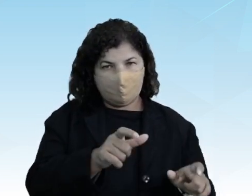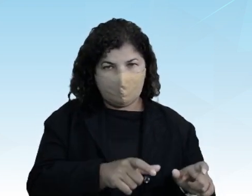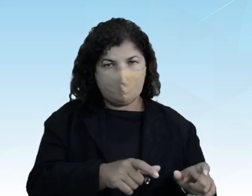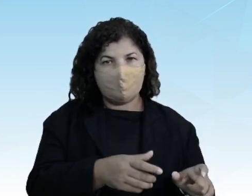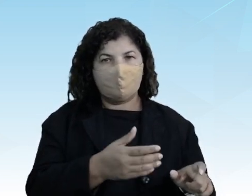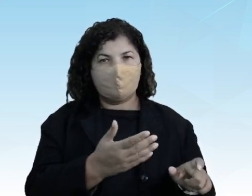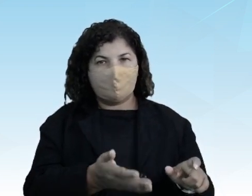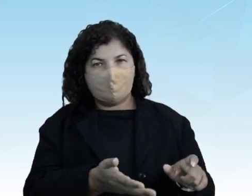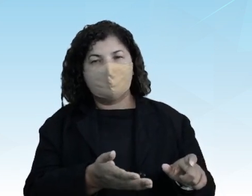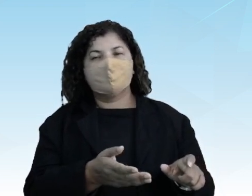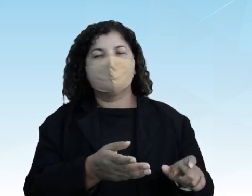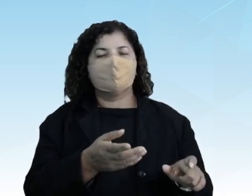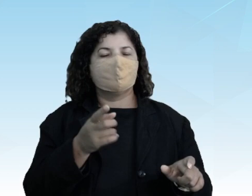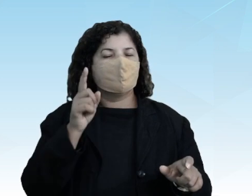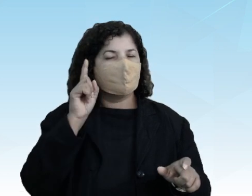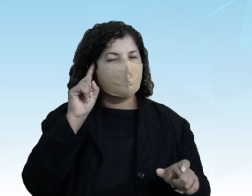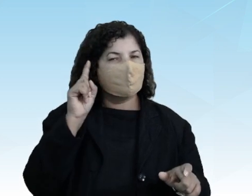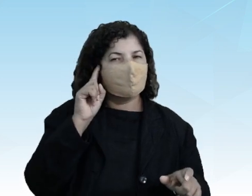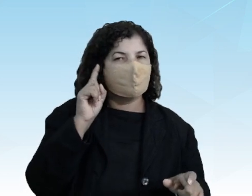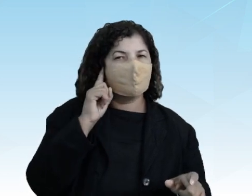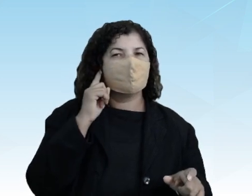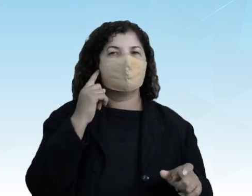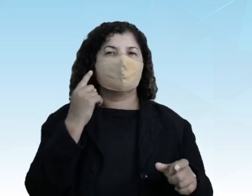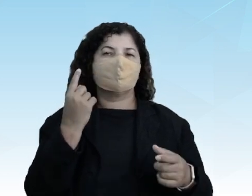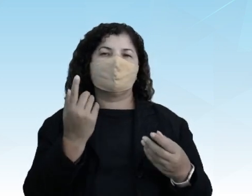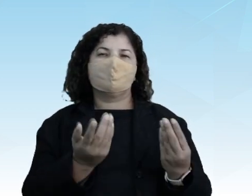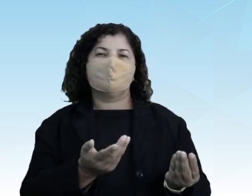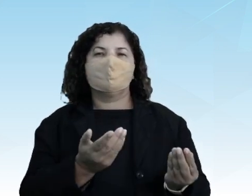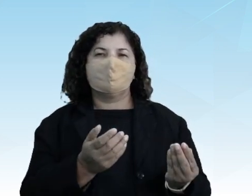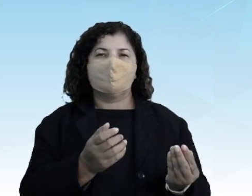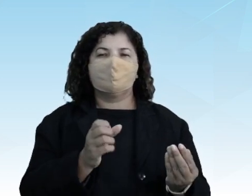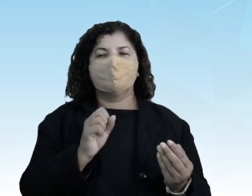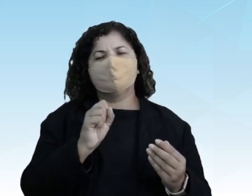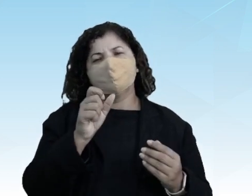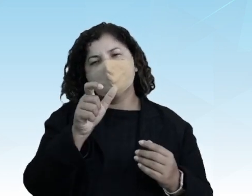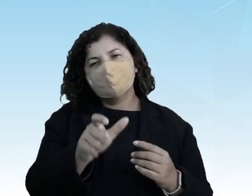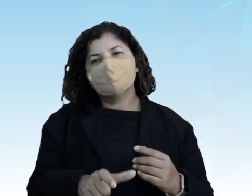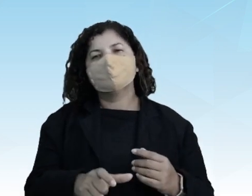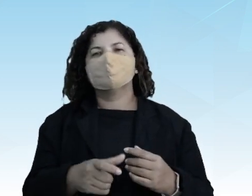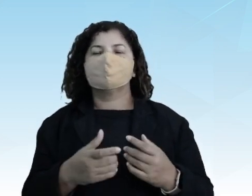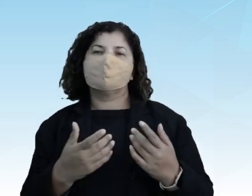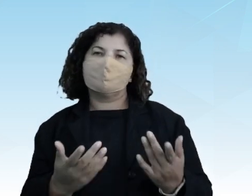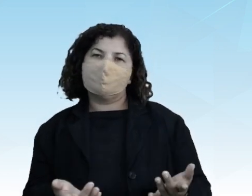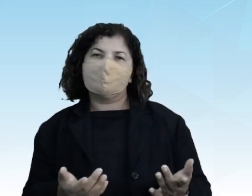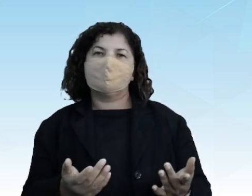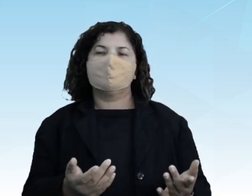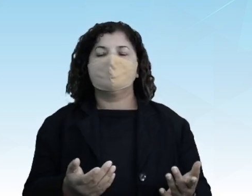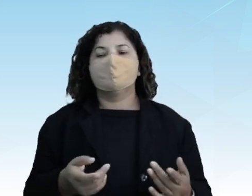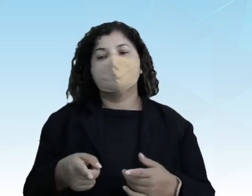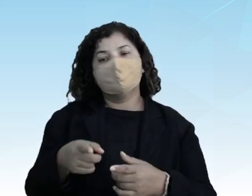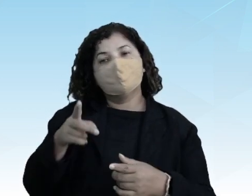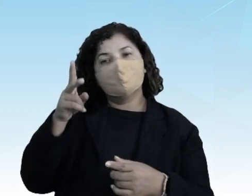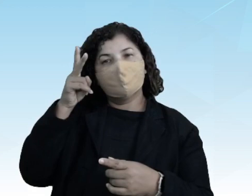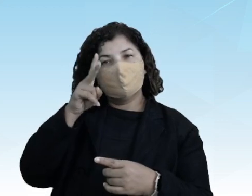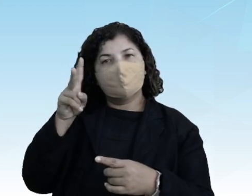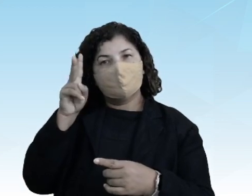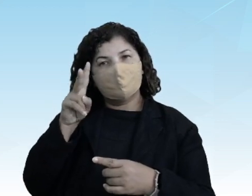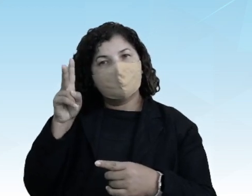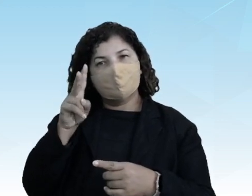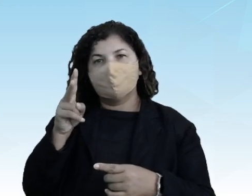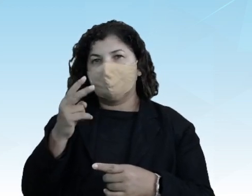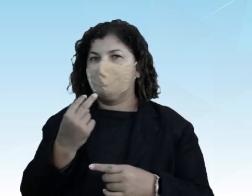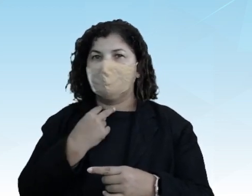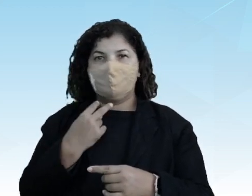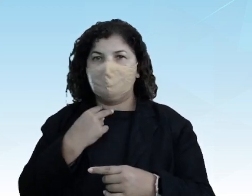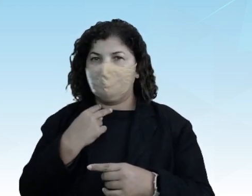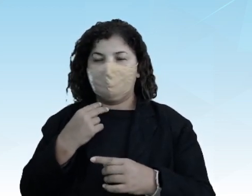Então, o sujeito é essa ação, né? Do sujeito no seu cotidiano. Então, mas a história não pode